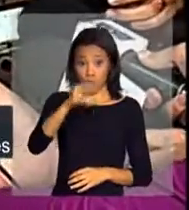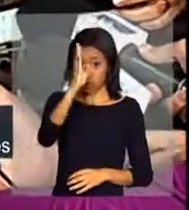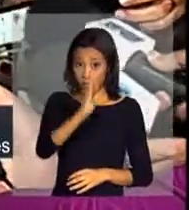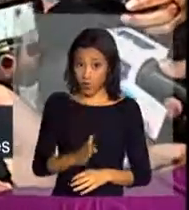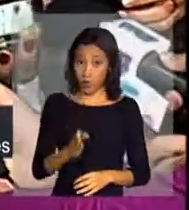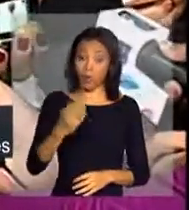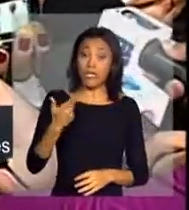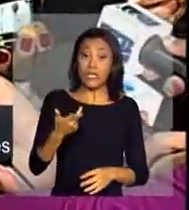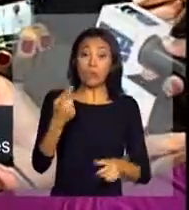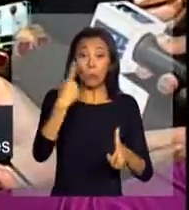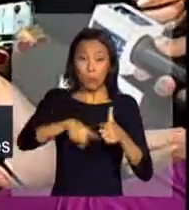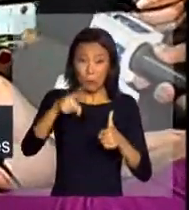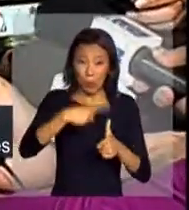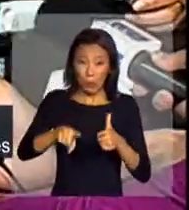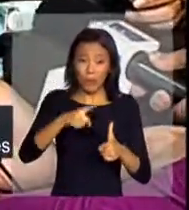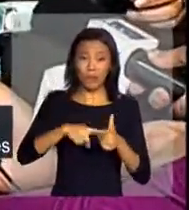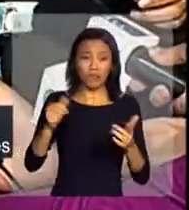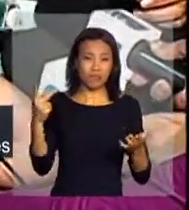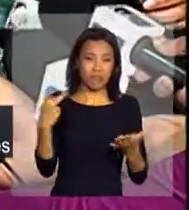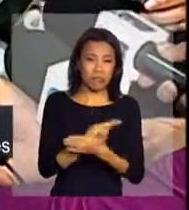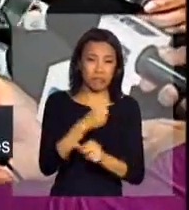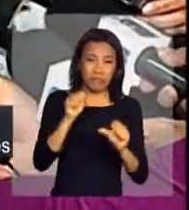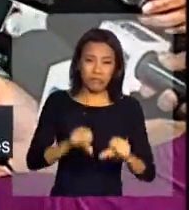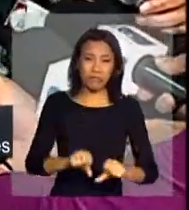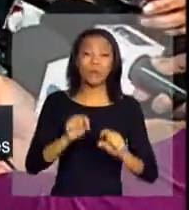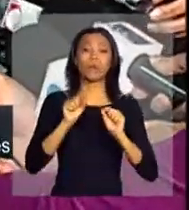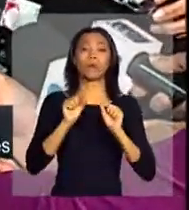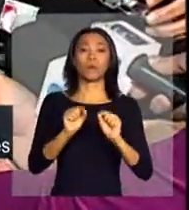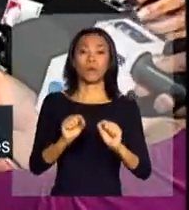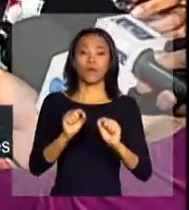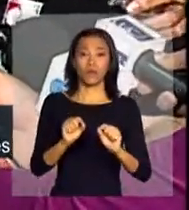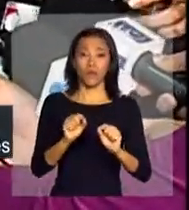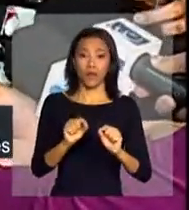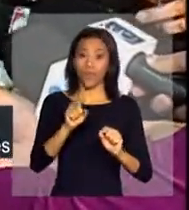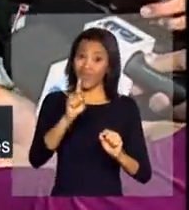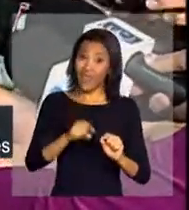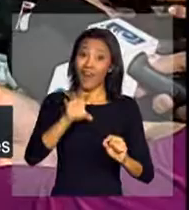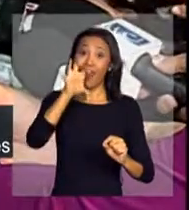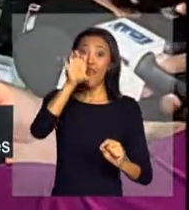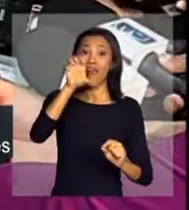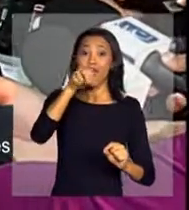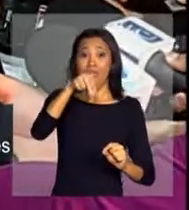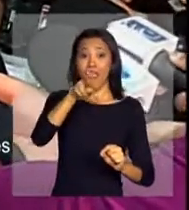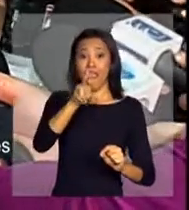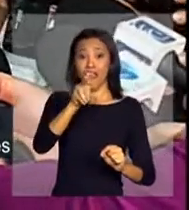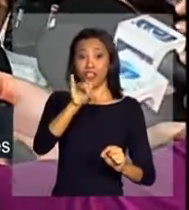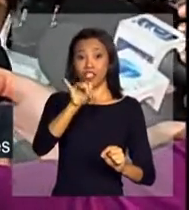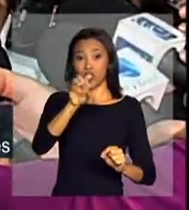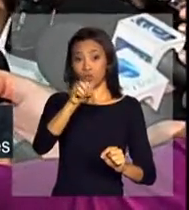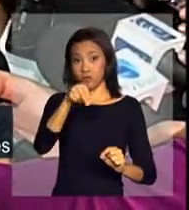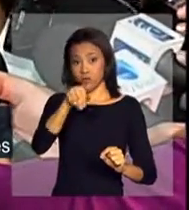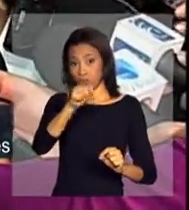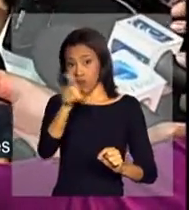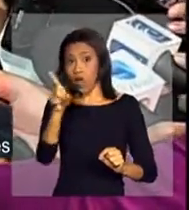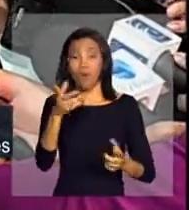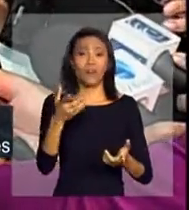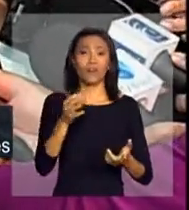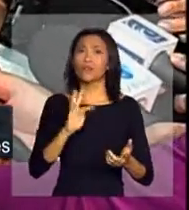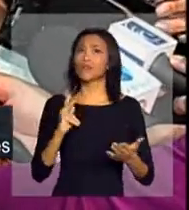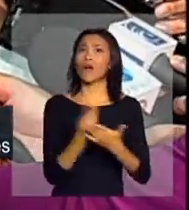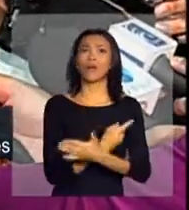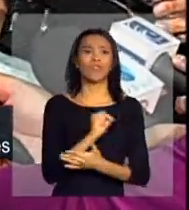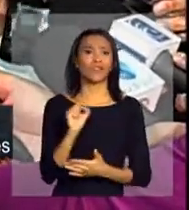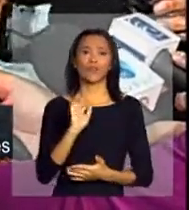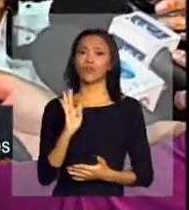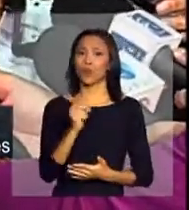a gravidade é que ela é regional. E regional ela atinge todas as regiões